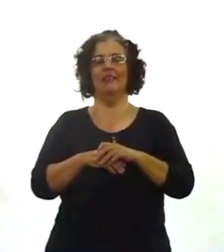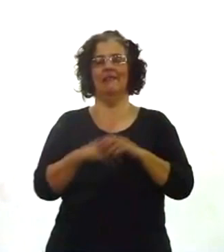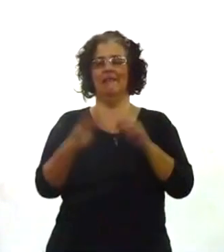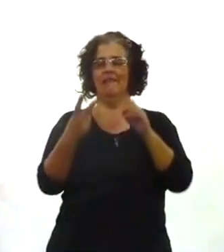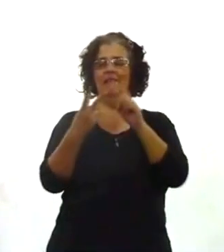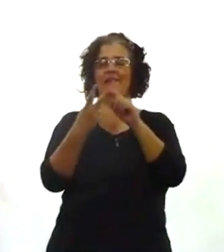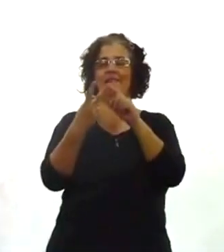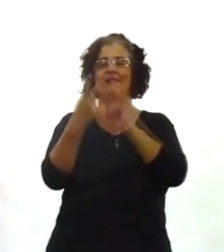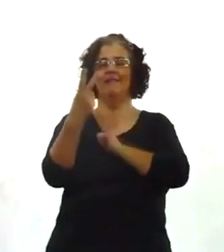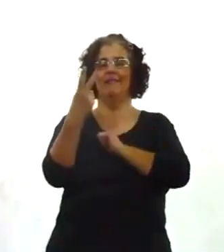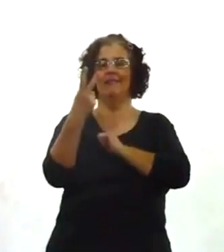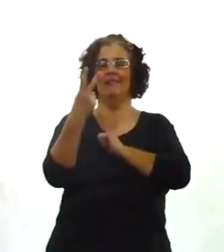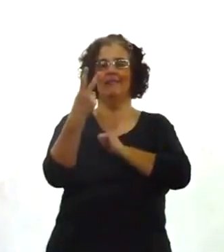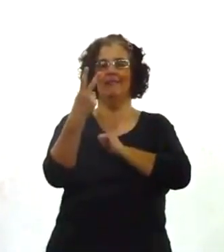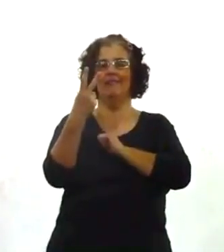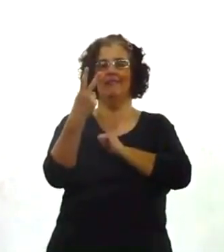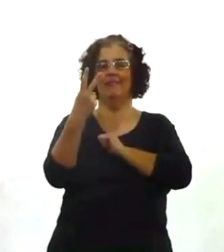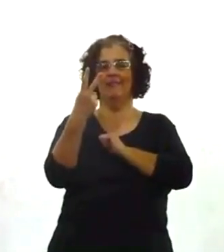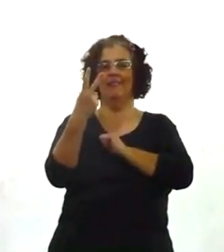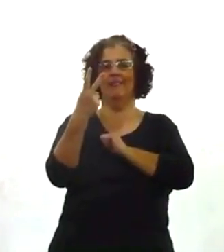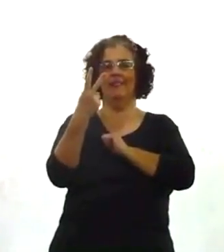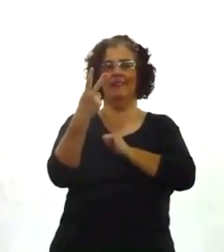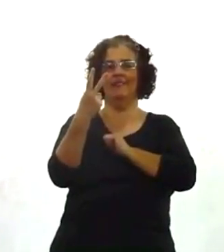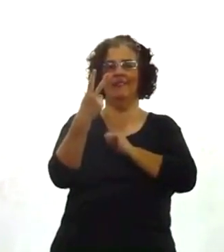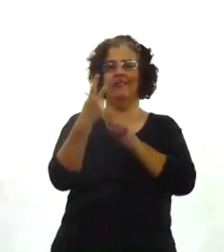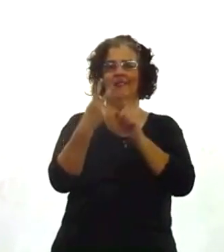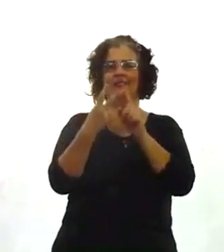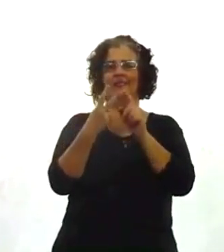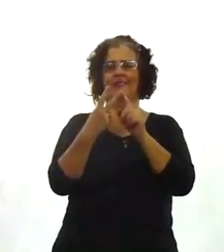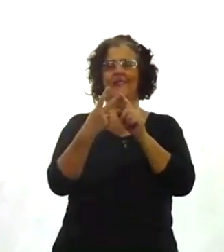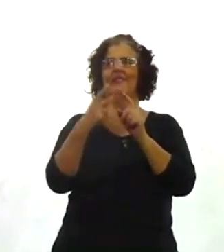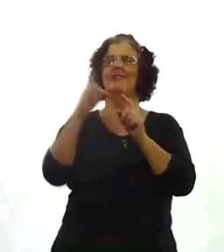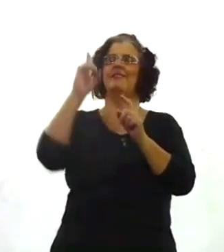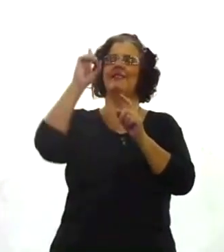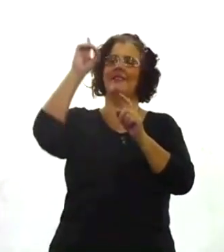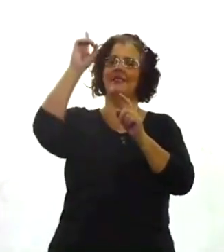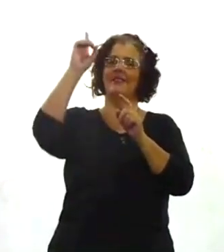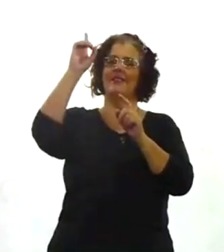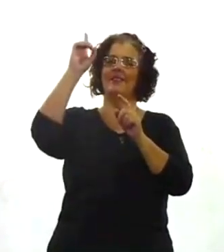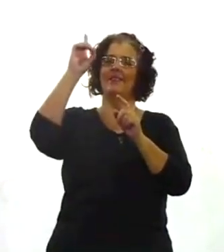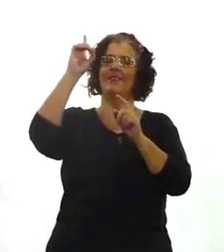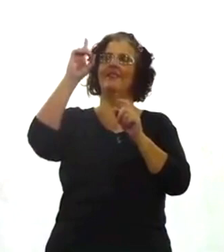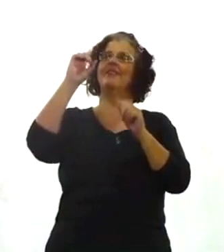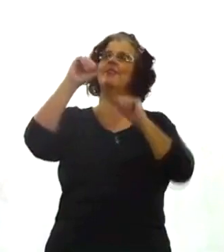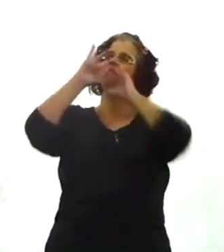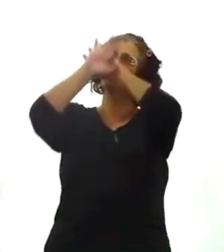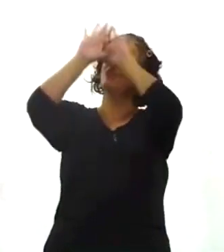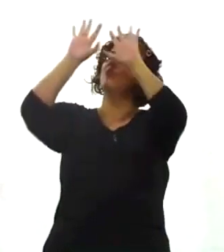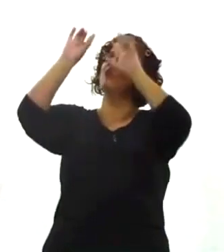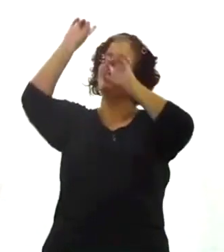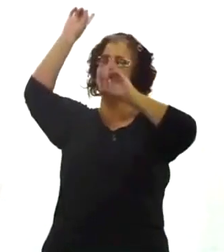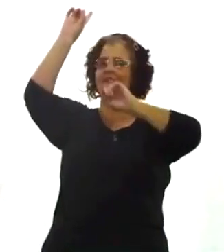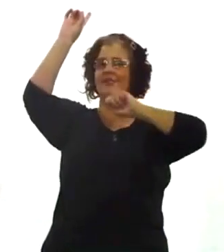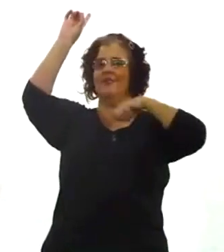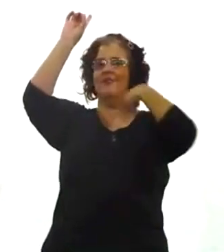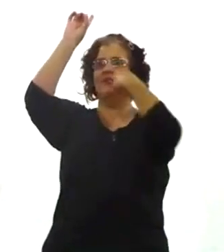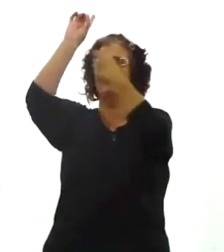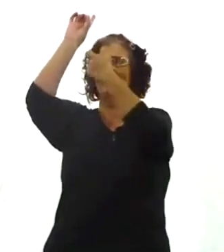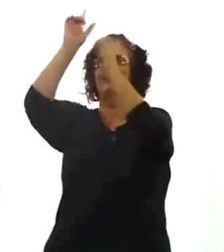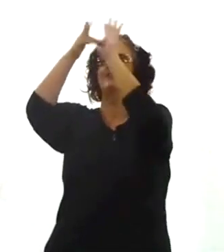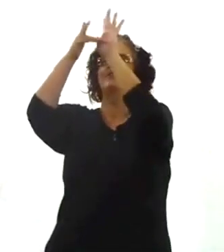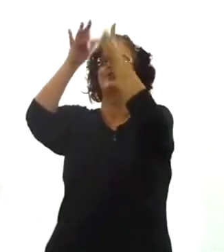a seguinte: você tem que glorificar a Deus e a nosso Senhor Jesus Cristo, quer